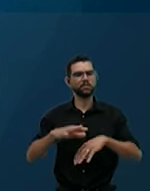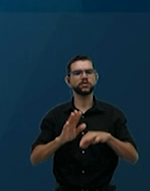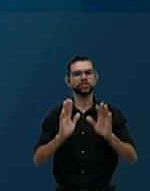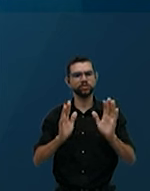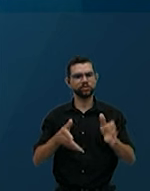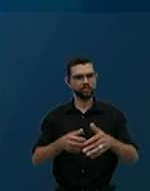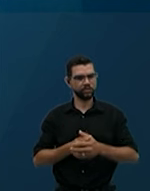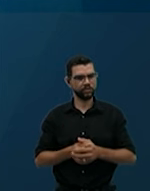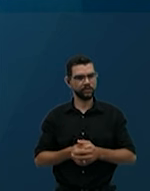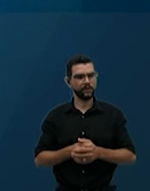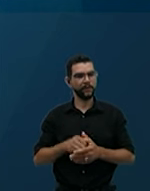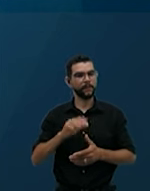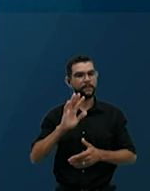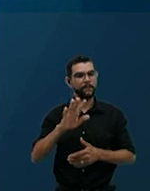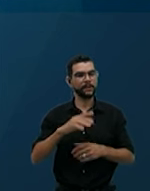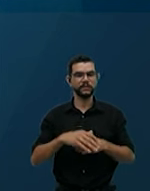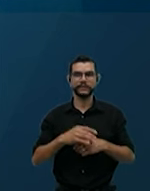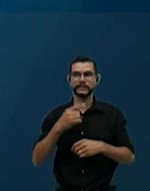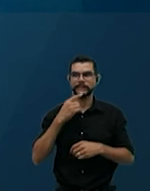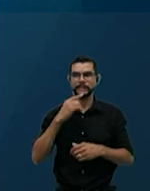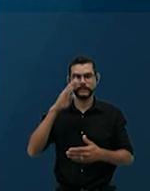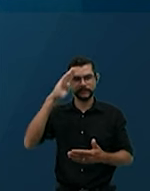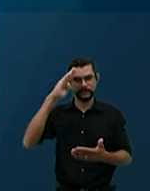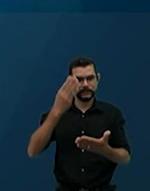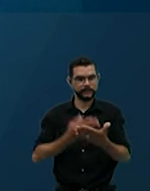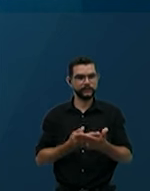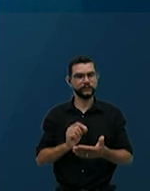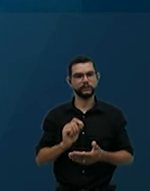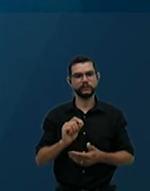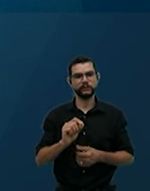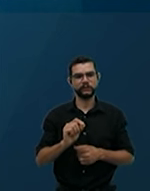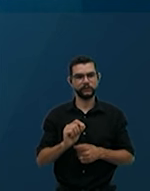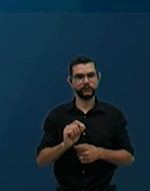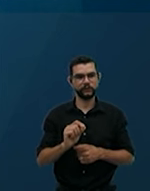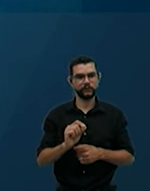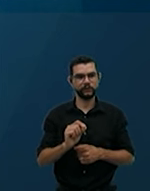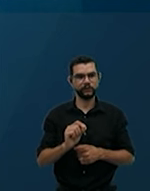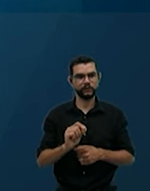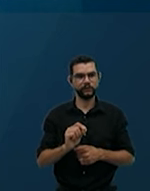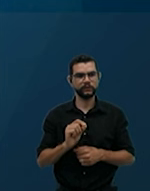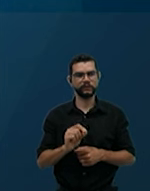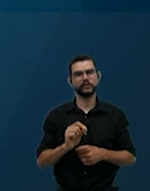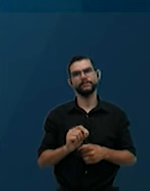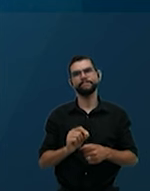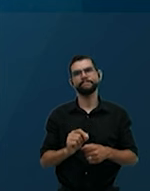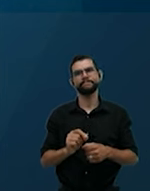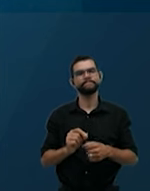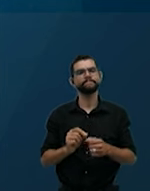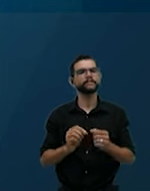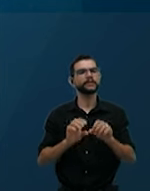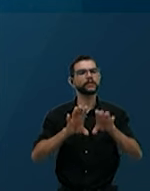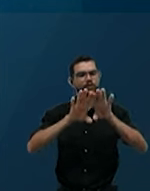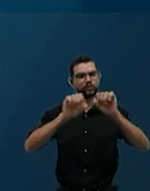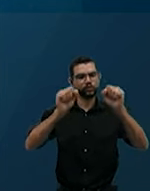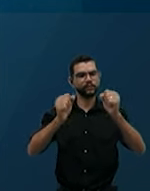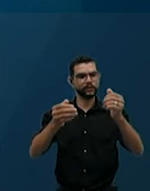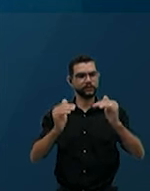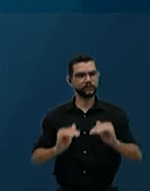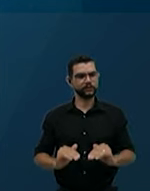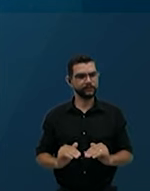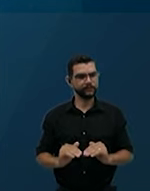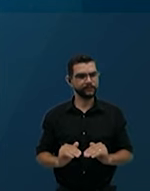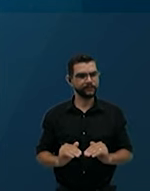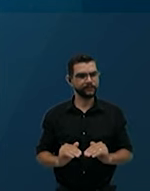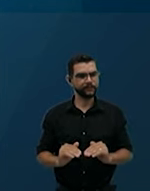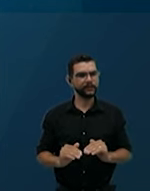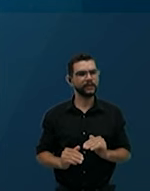Eu não acredito que a magistratura, que as instâncias inferiores, elas tenham